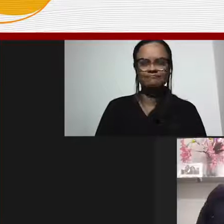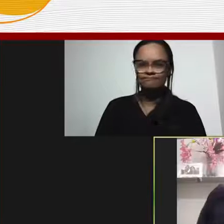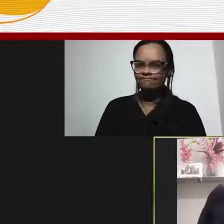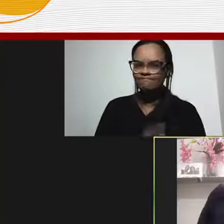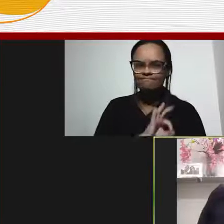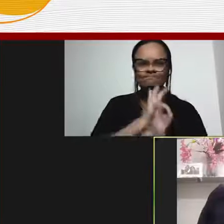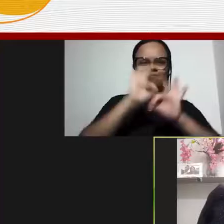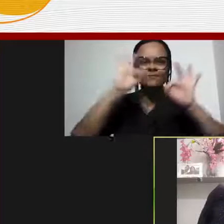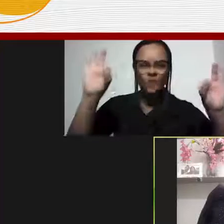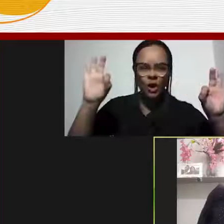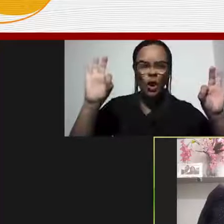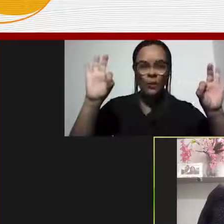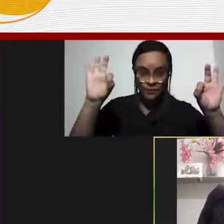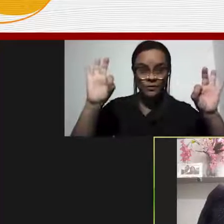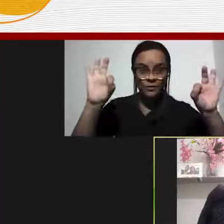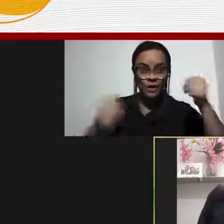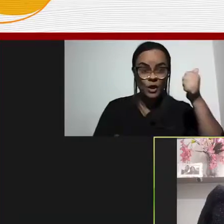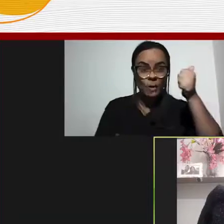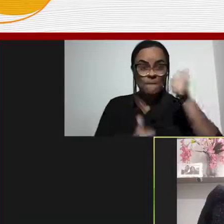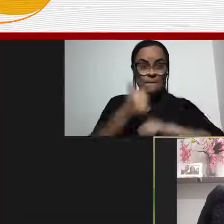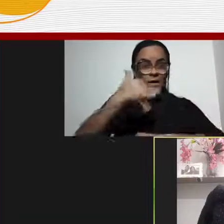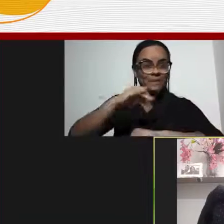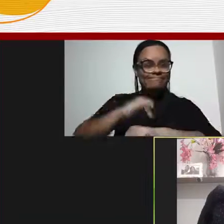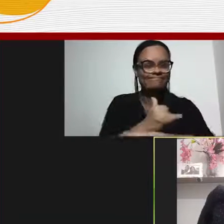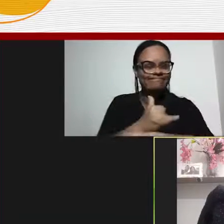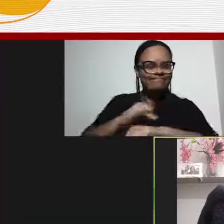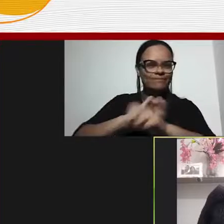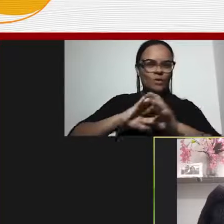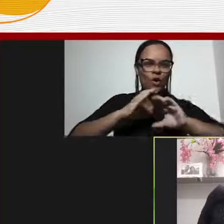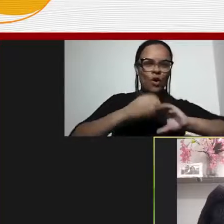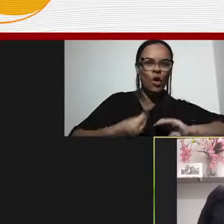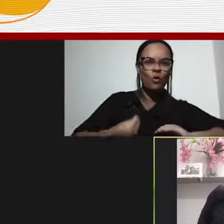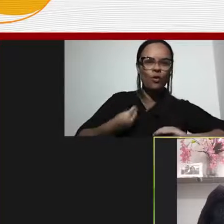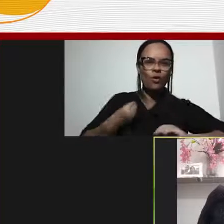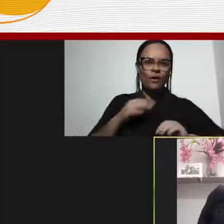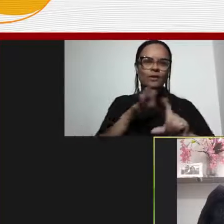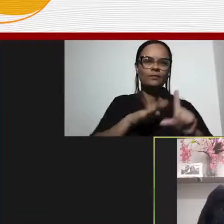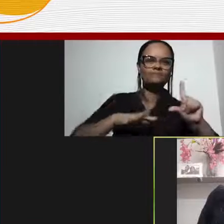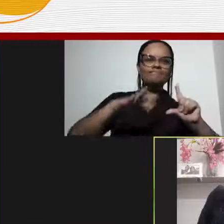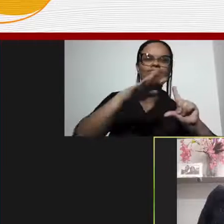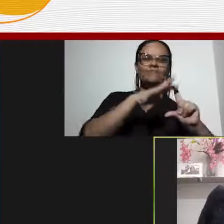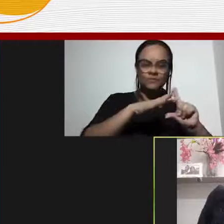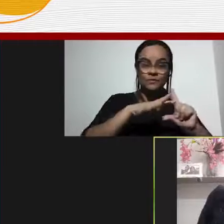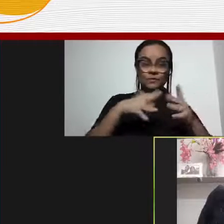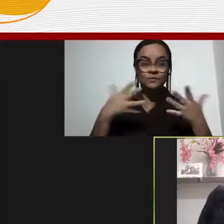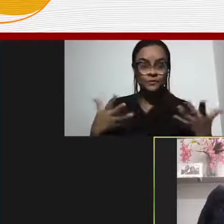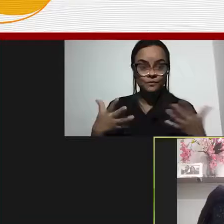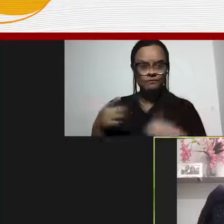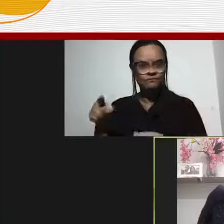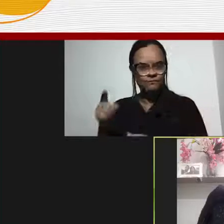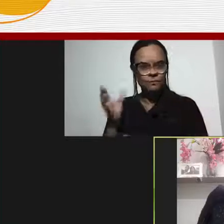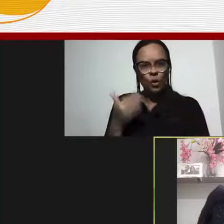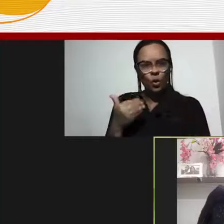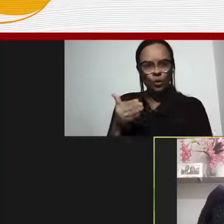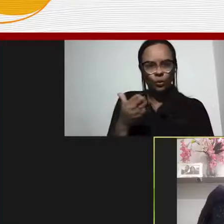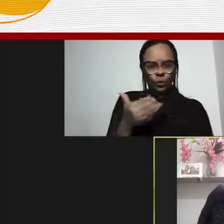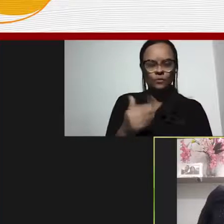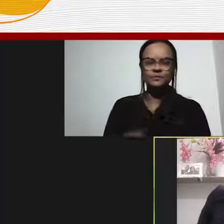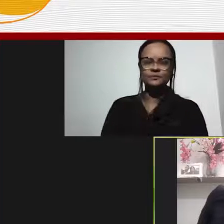É isso aí, é o esporte como ferramenta de transformação social. Agora, o Clodoaldo,